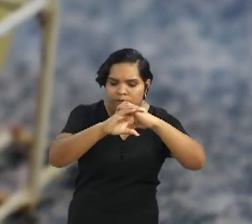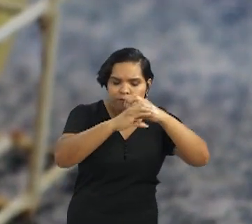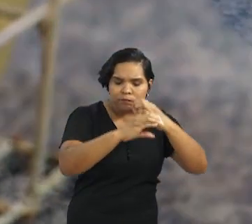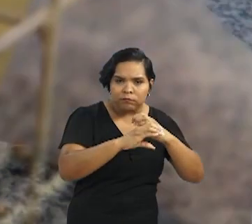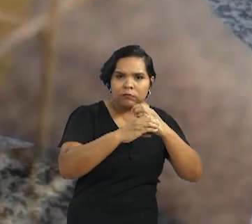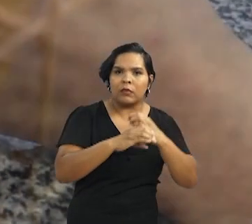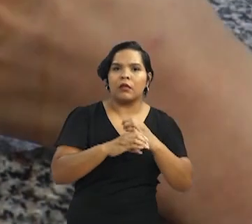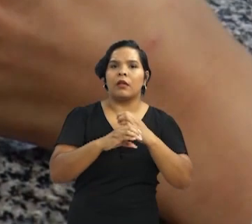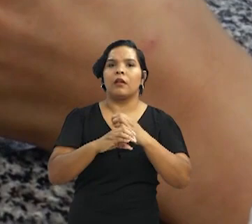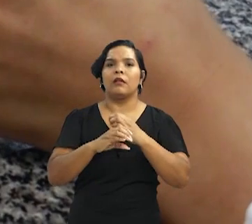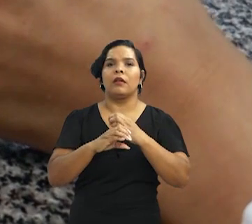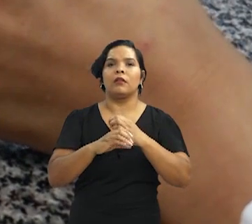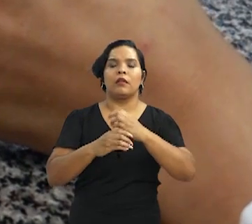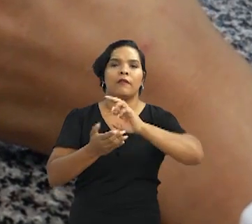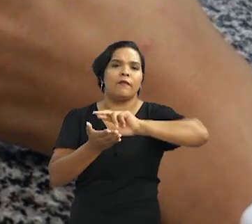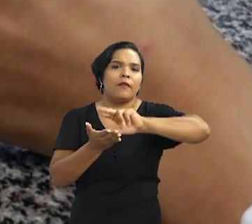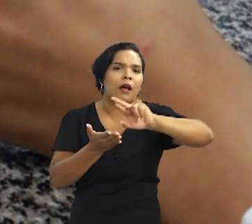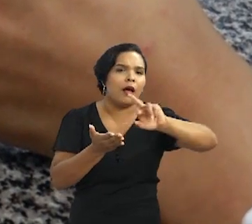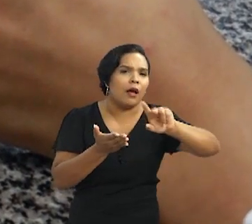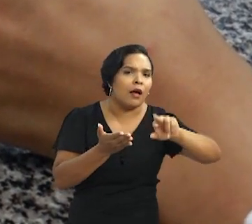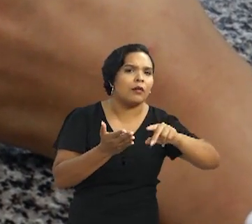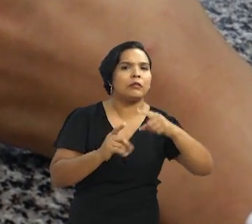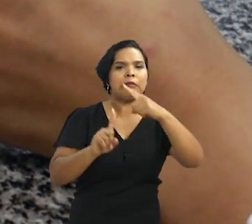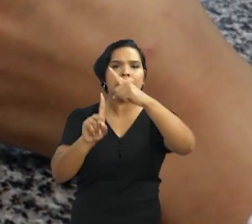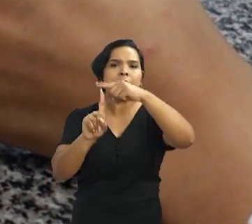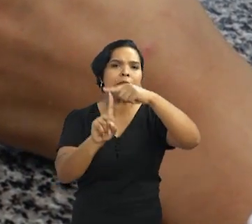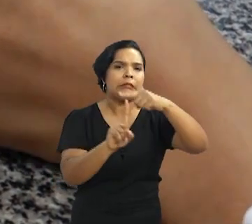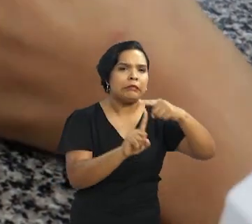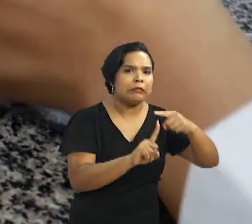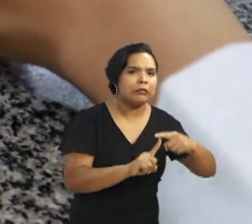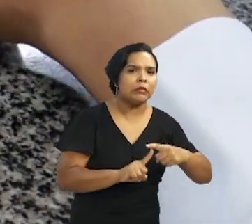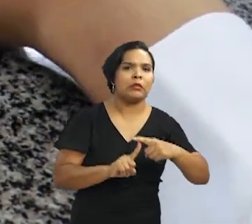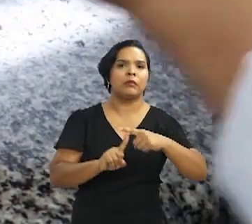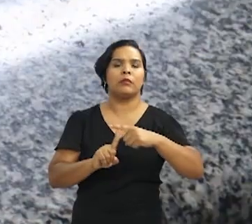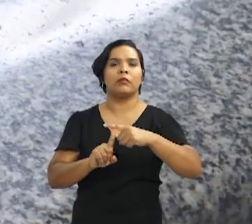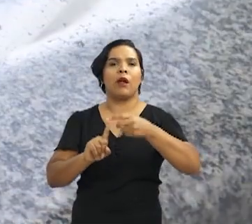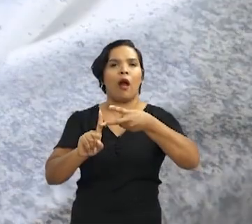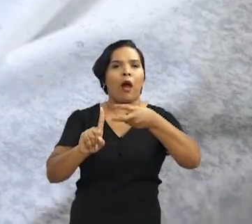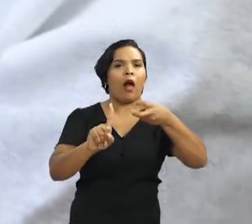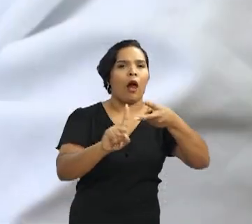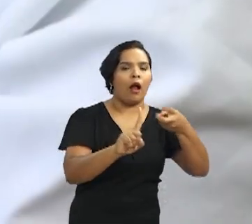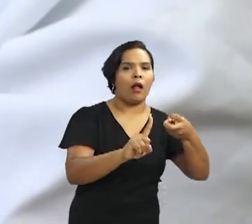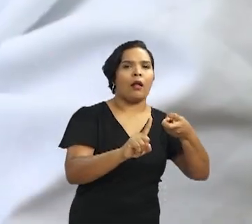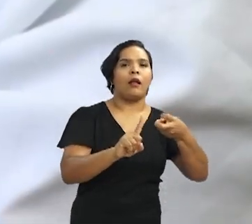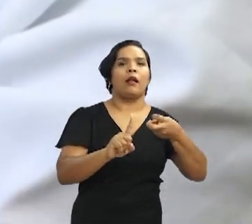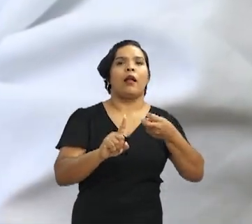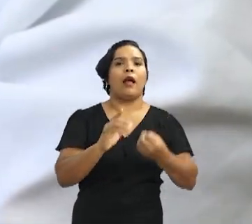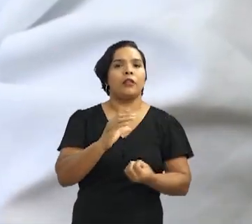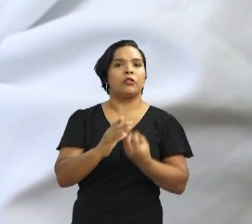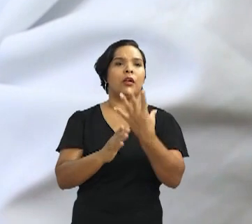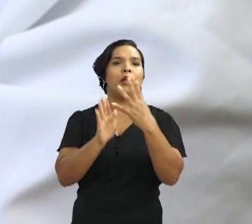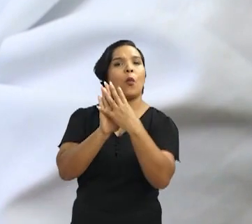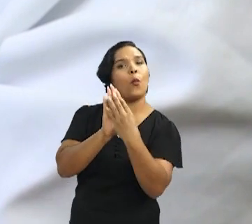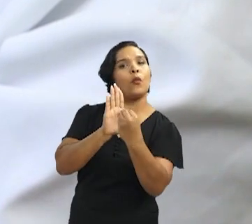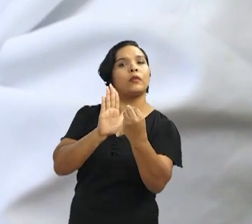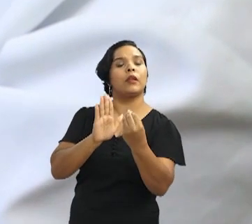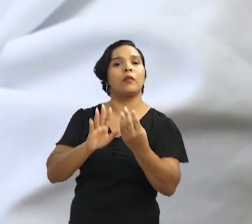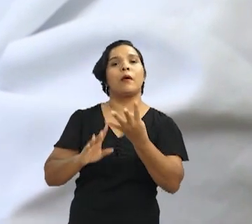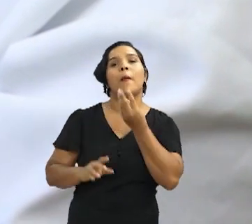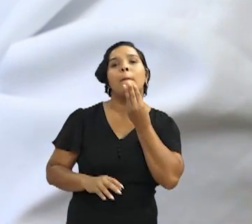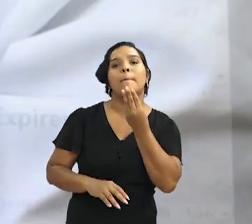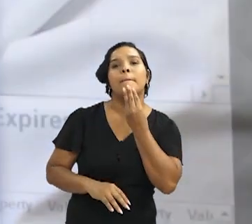extratos. Então, analisando essas várias amostras com várias concentrações diferentes de fraudes, a gente gera um